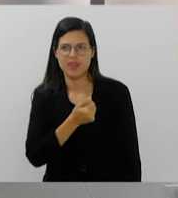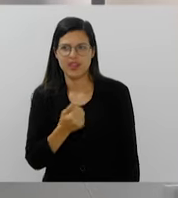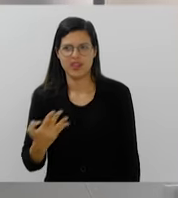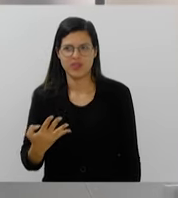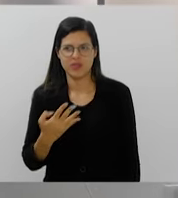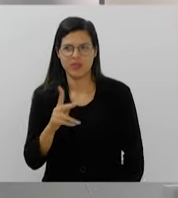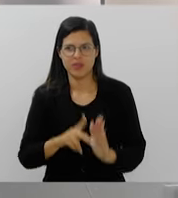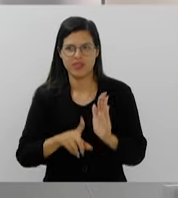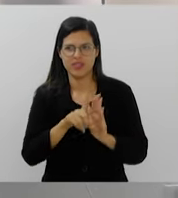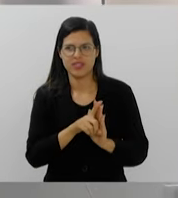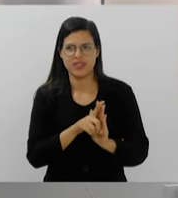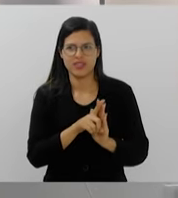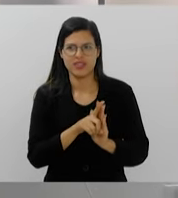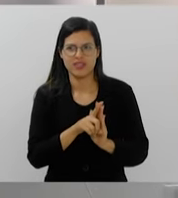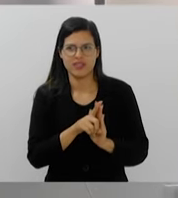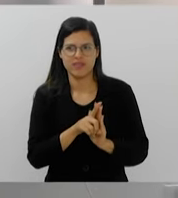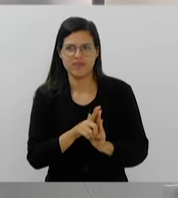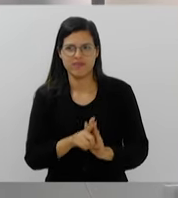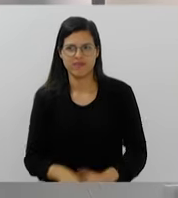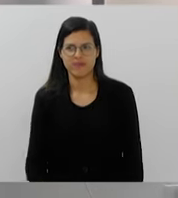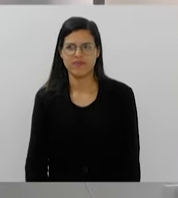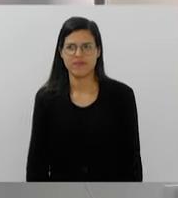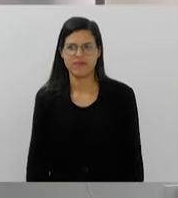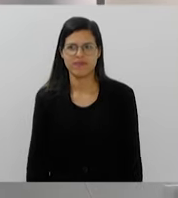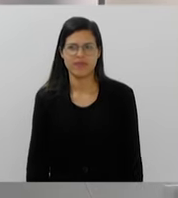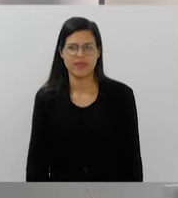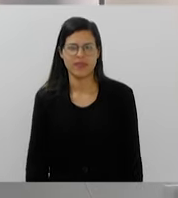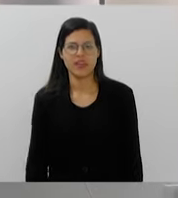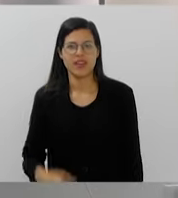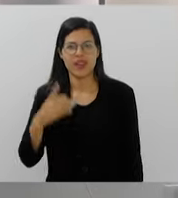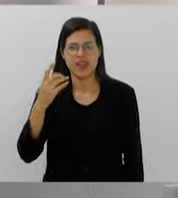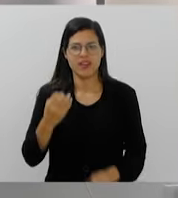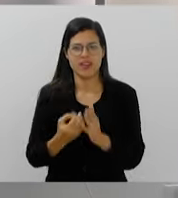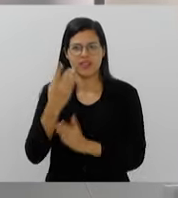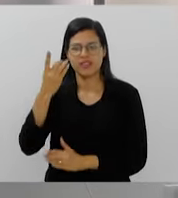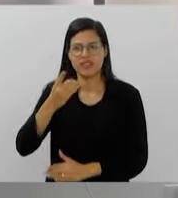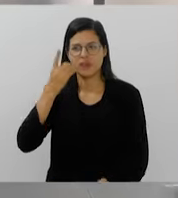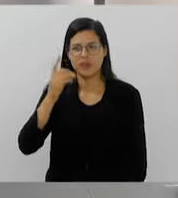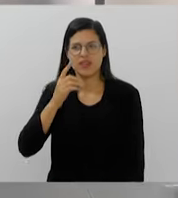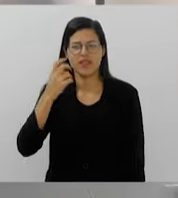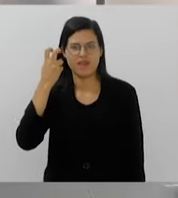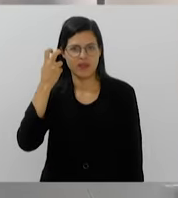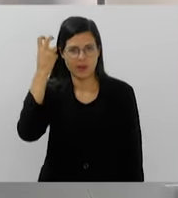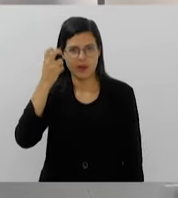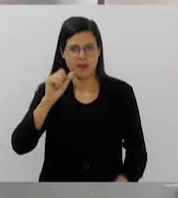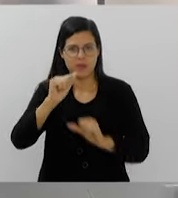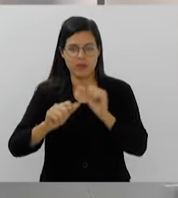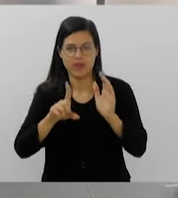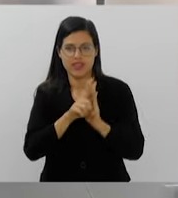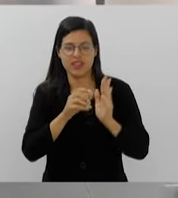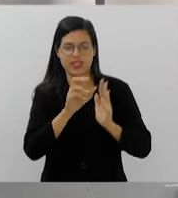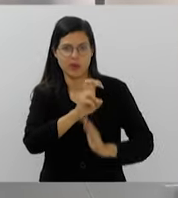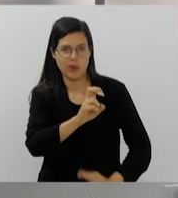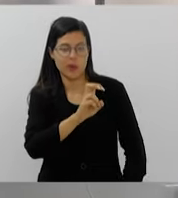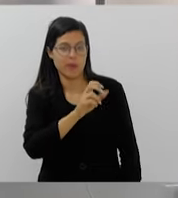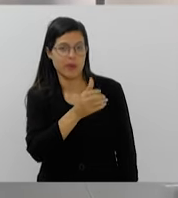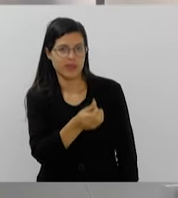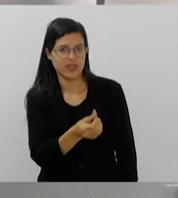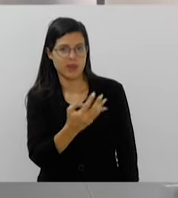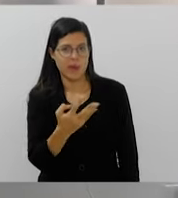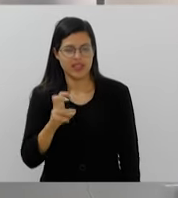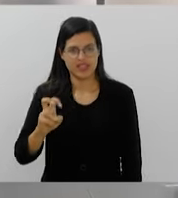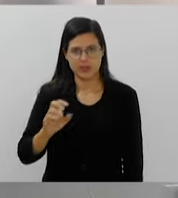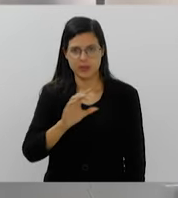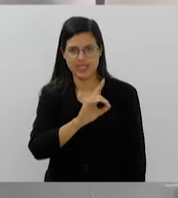projeto de lei 3253 de 24, de autoria da deputada Verônica Lima, que altera a lei 5.645 de 6 de janeiro de